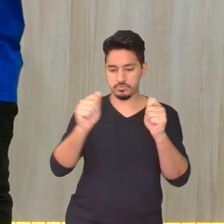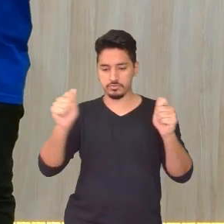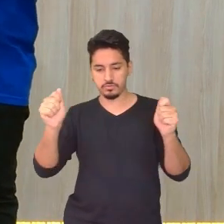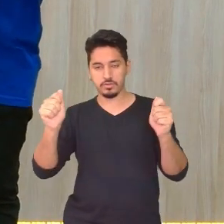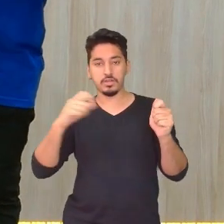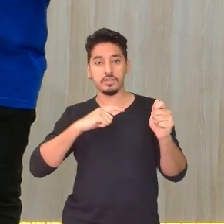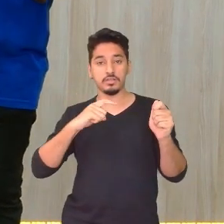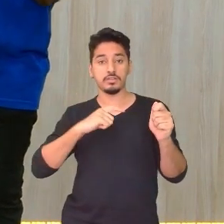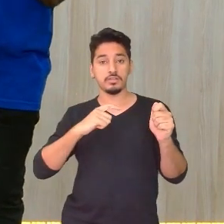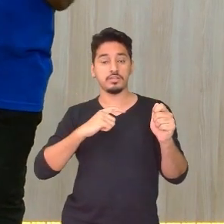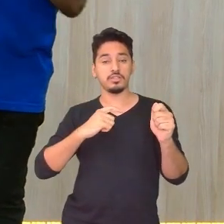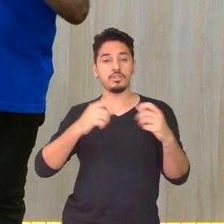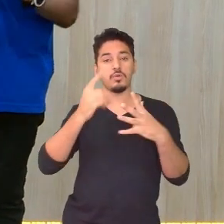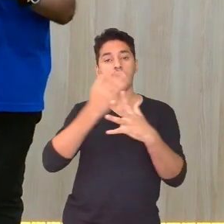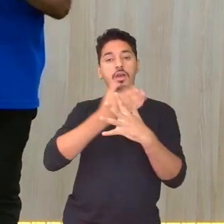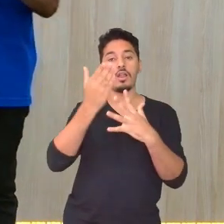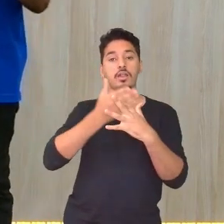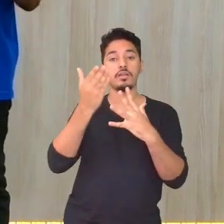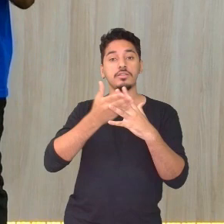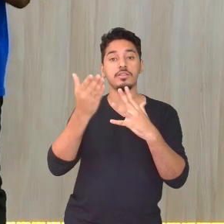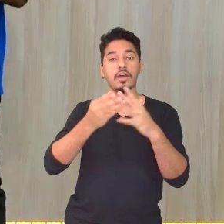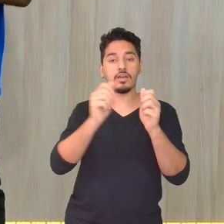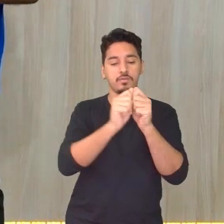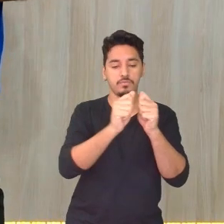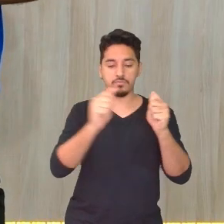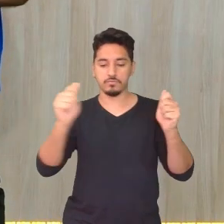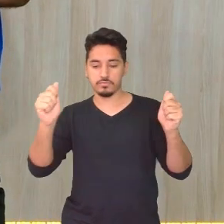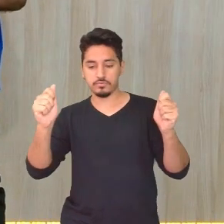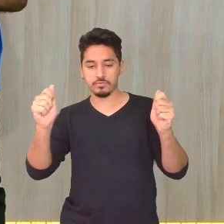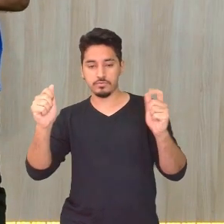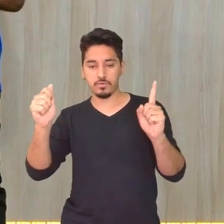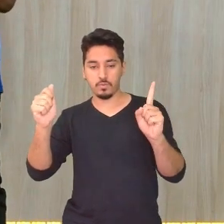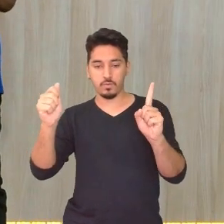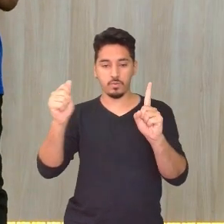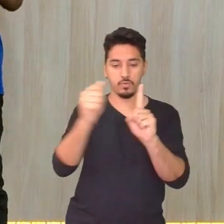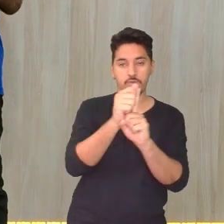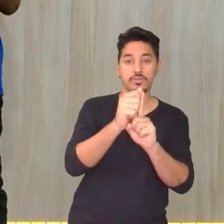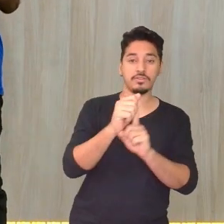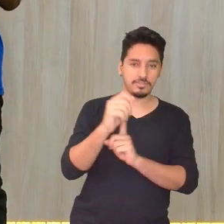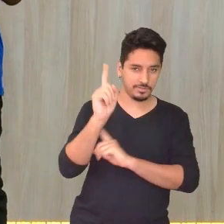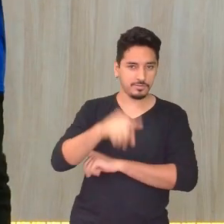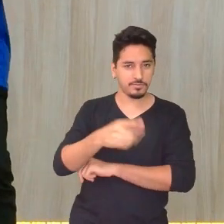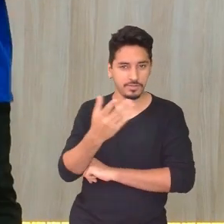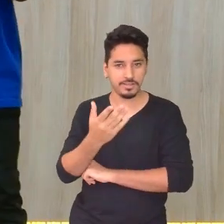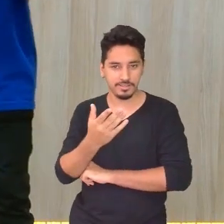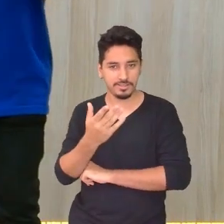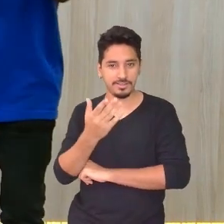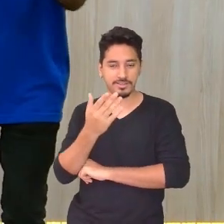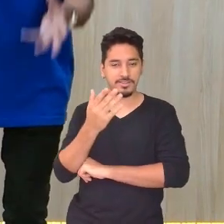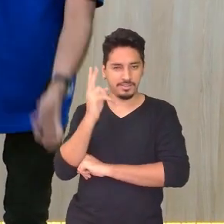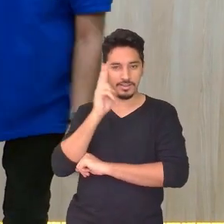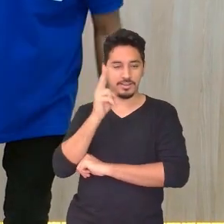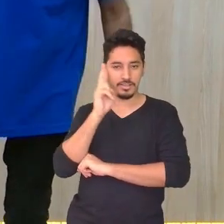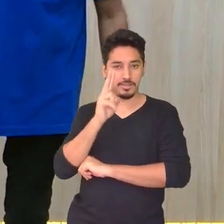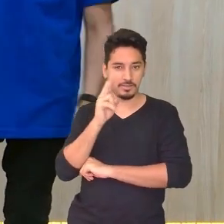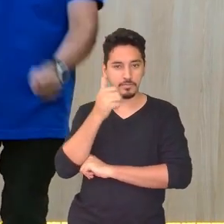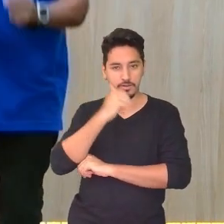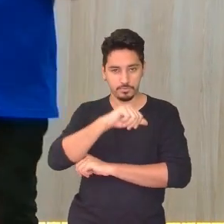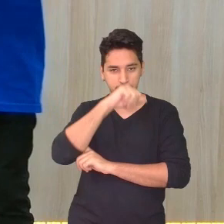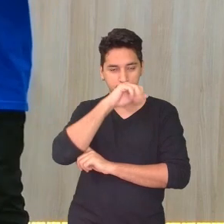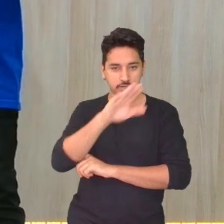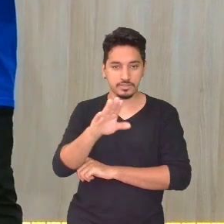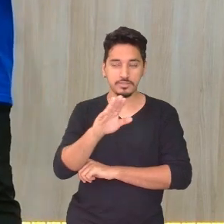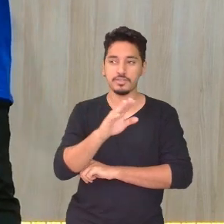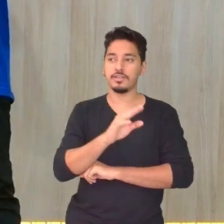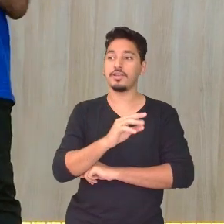tudo direitinho lá. E aí essa canetinha... né, mãe? Essa canetinha aí,